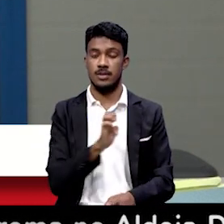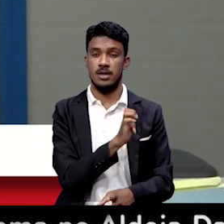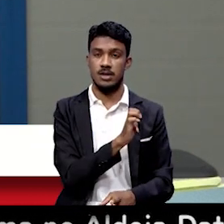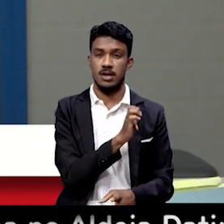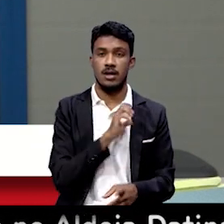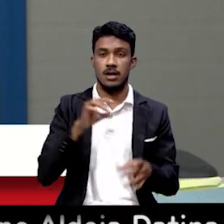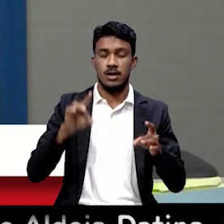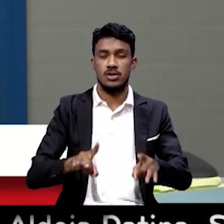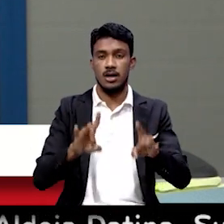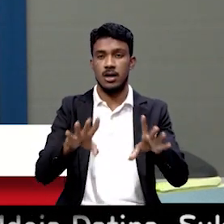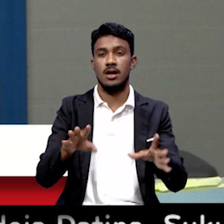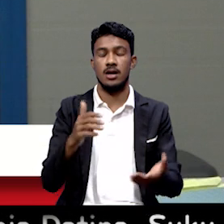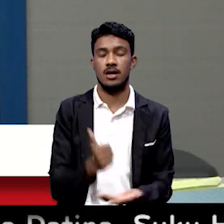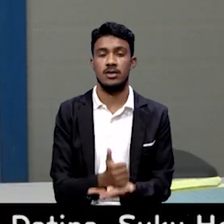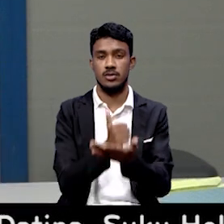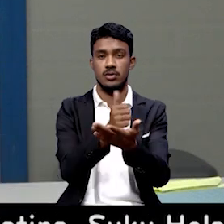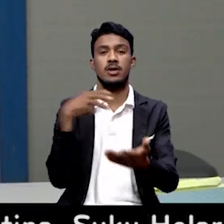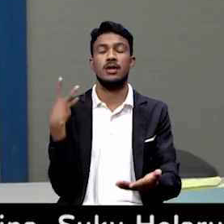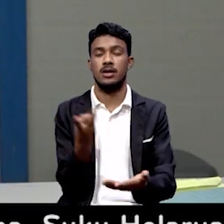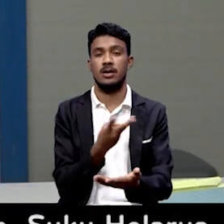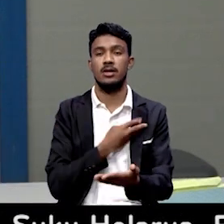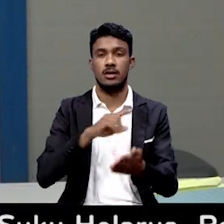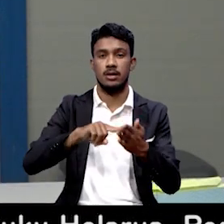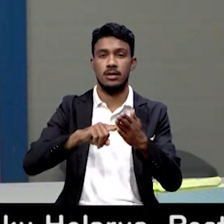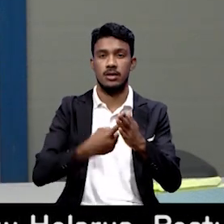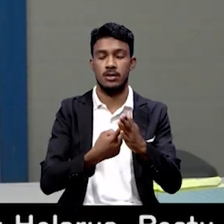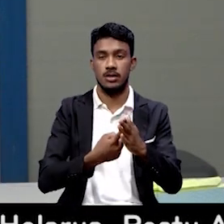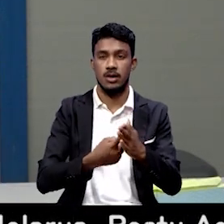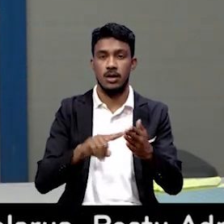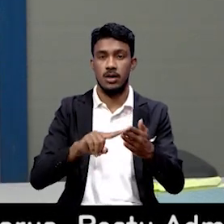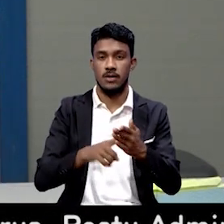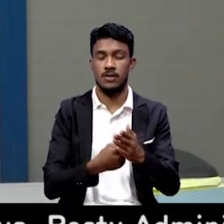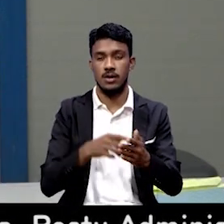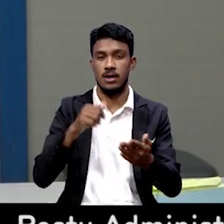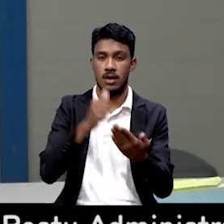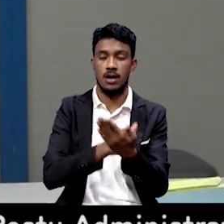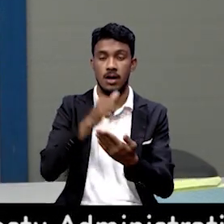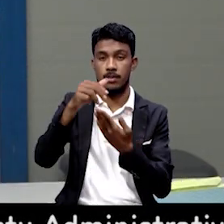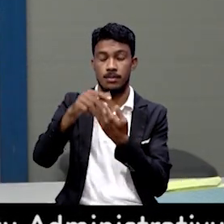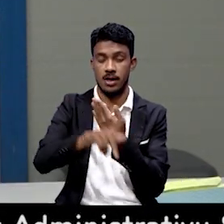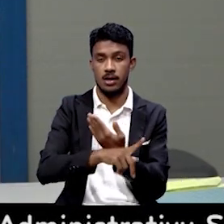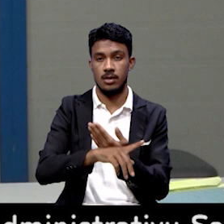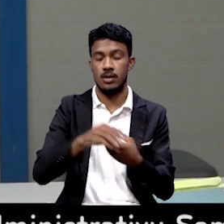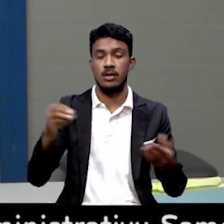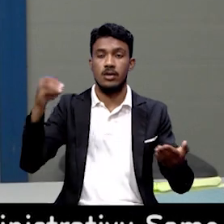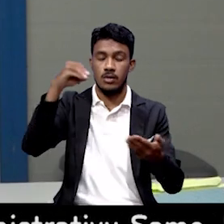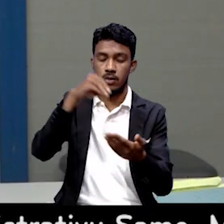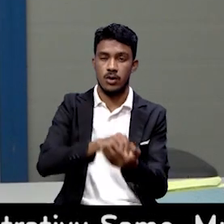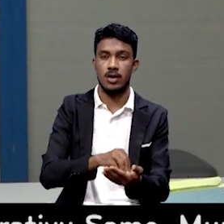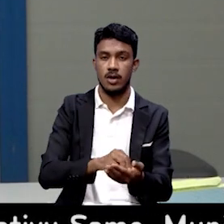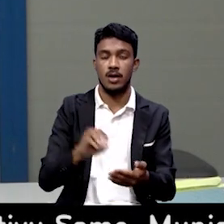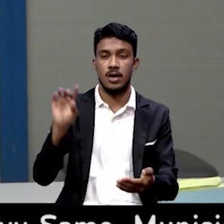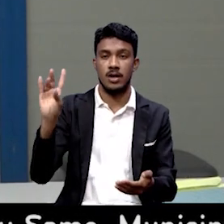sira apoia ita ahu dia qua di ahu abril to ia 17 de setembro ita